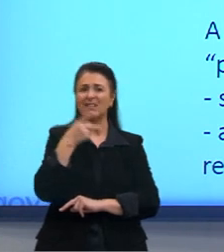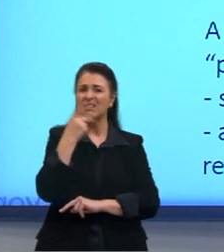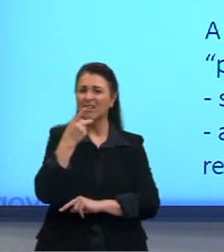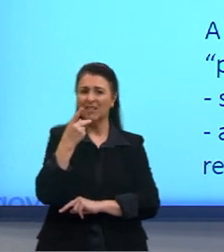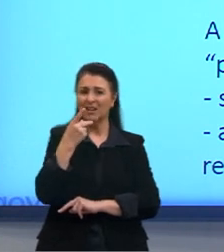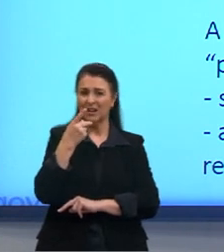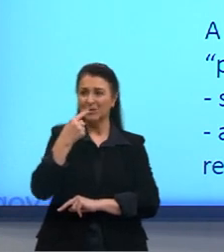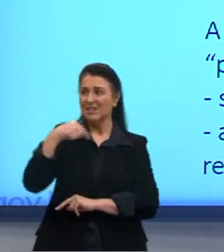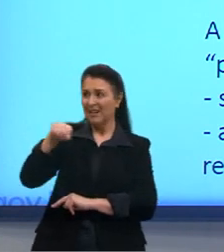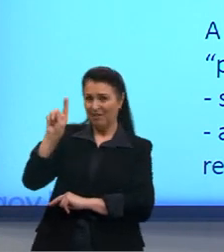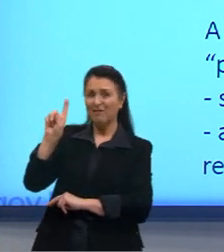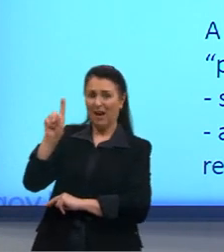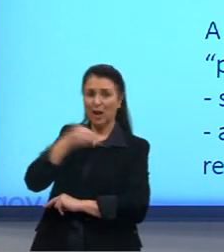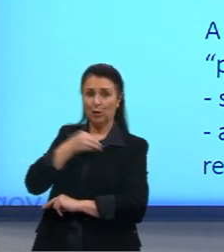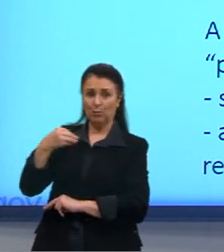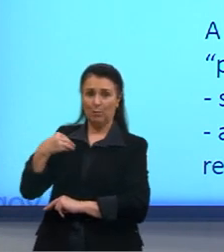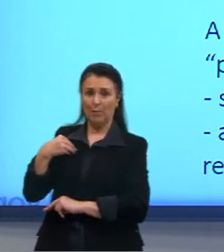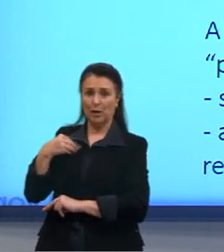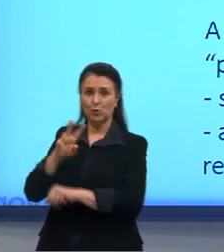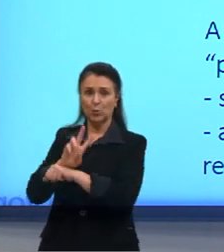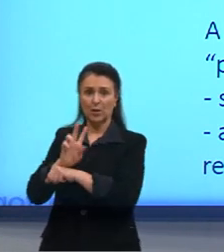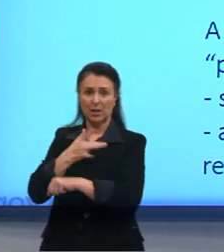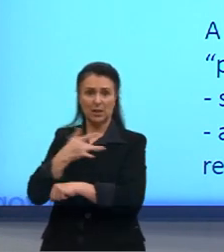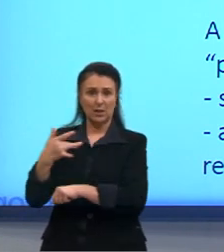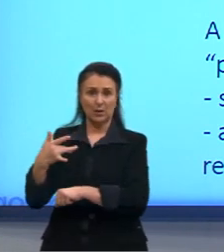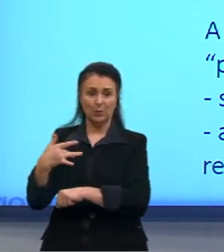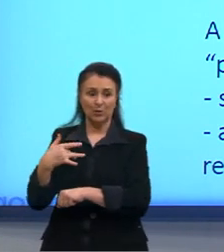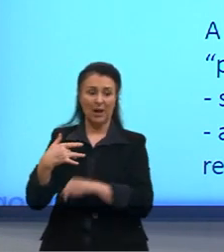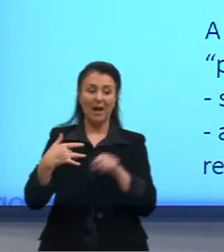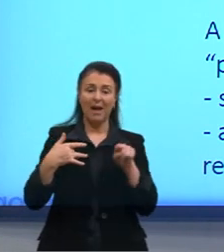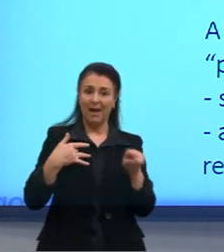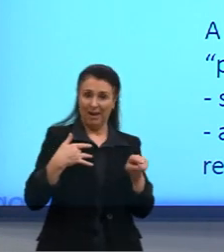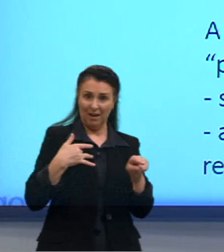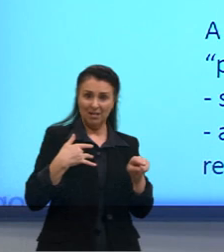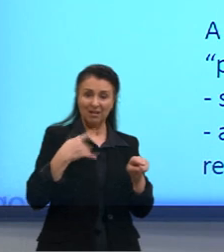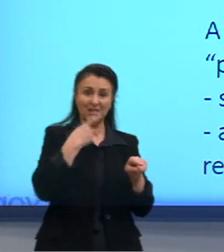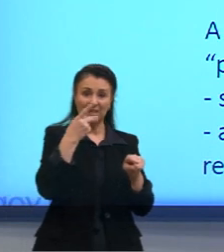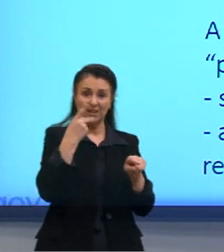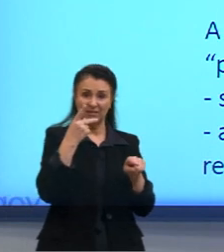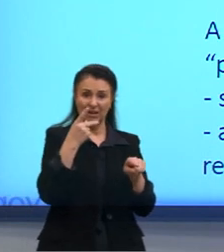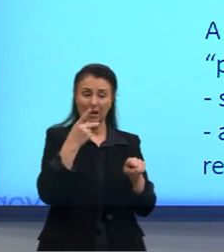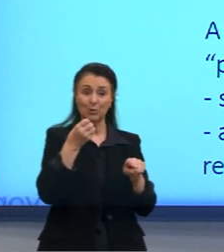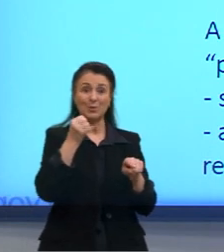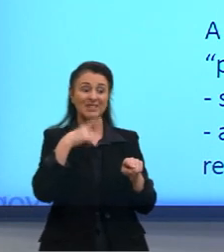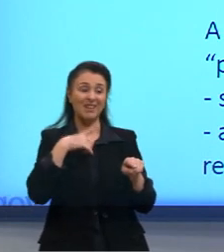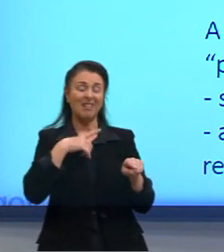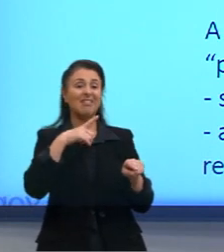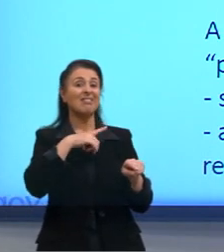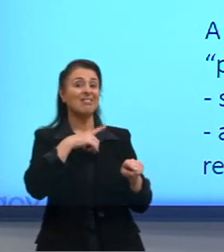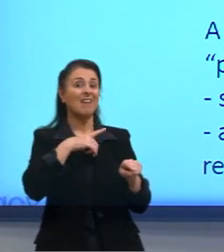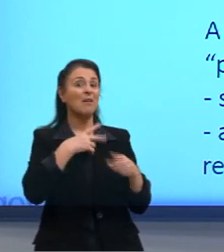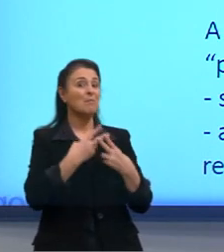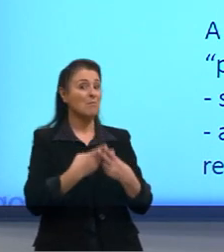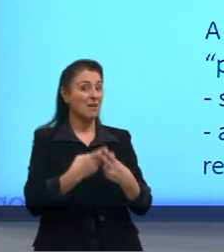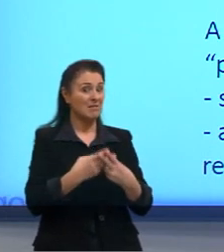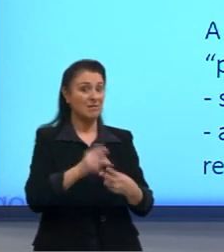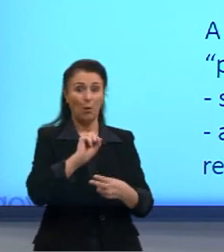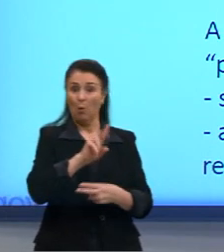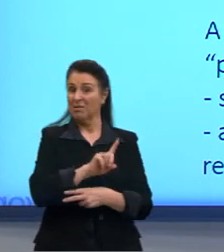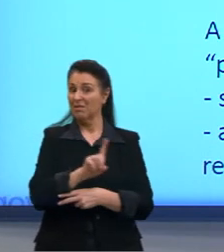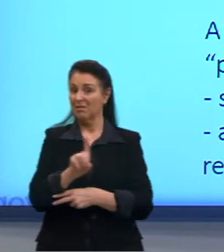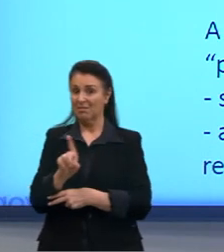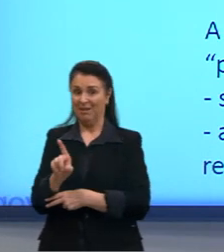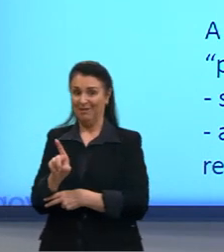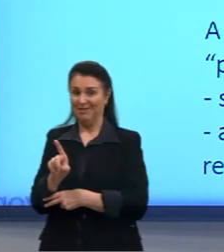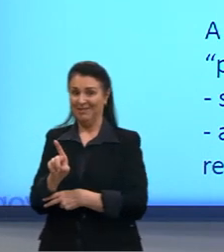médico ela tá falando sobre ser uma pessoa que tem ou não paciência então aqui a gente